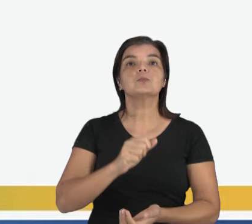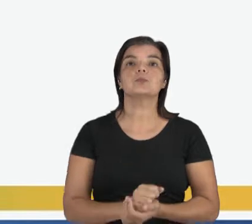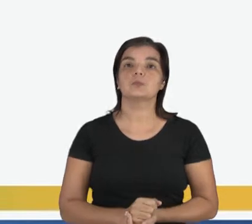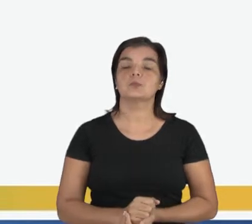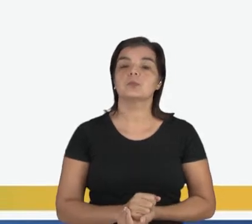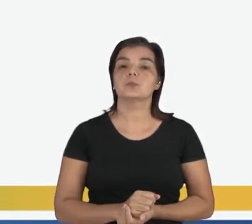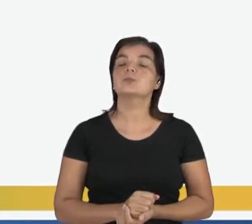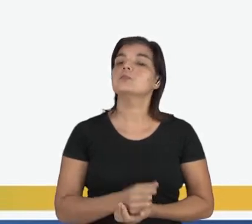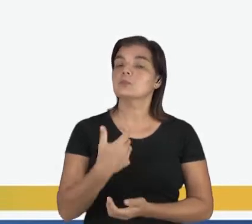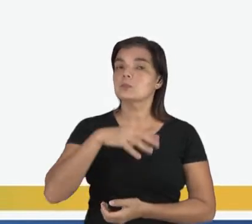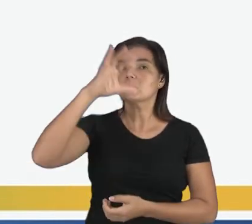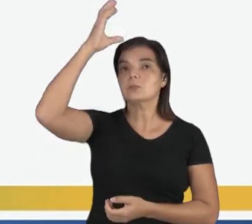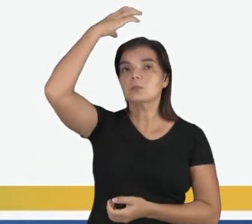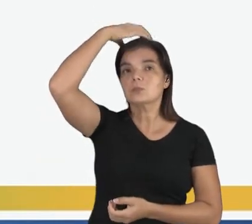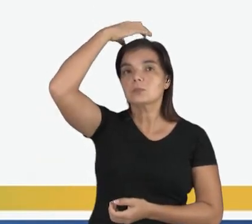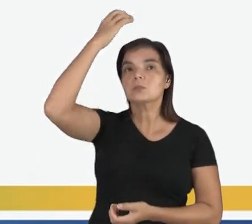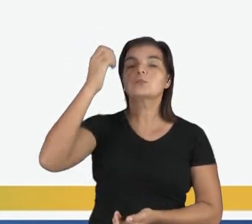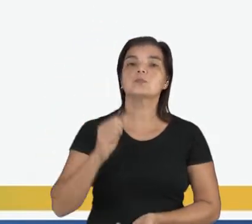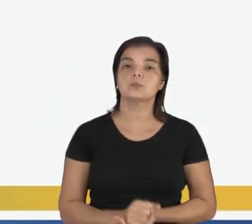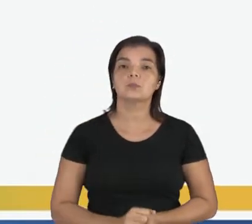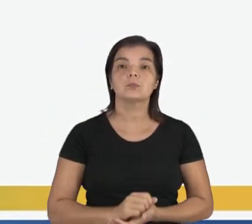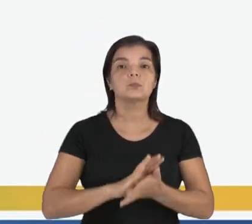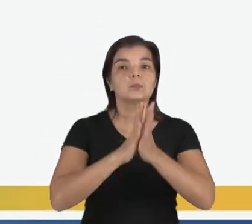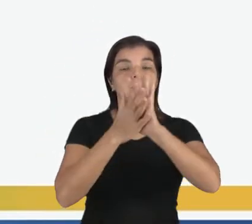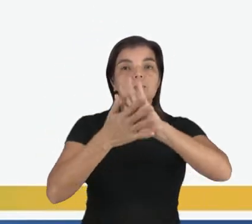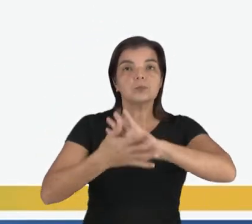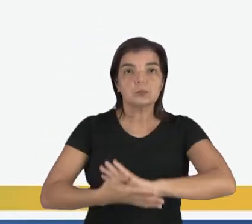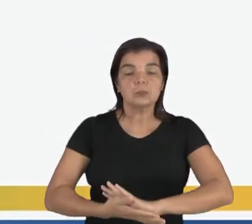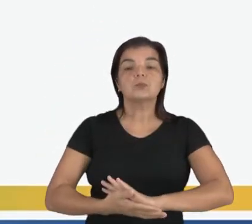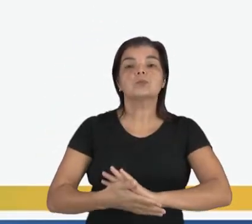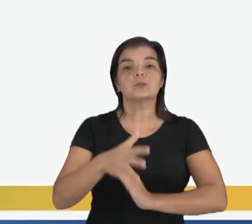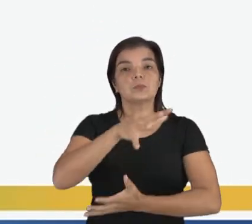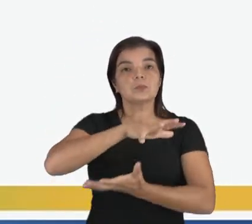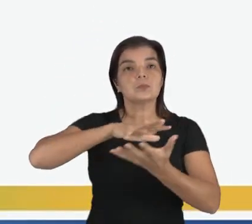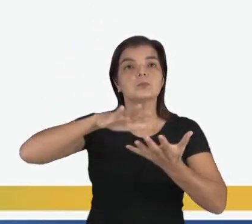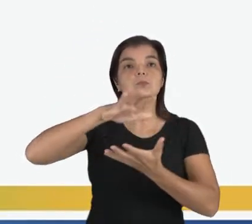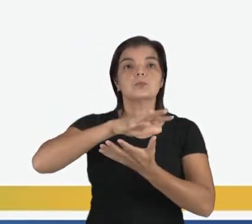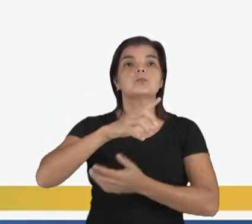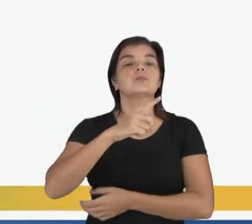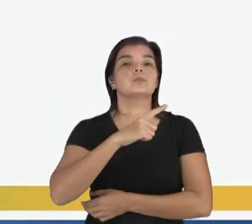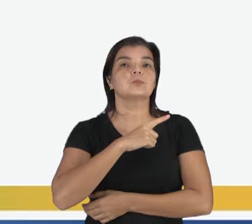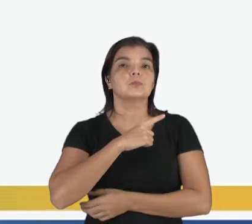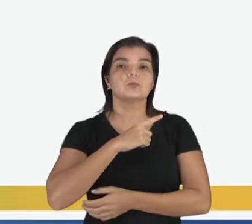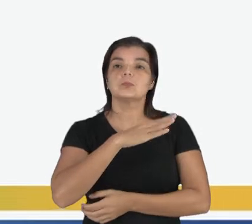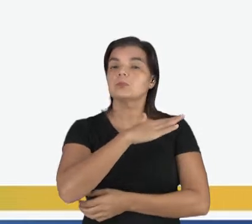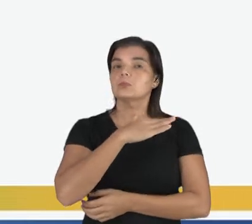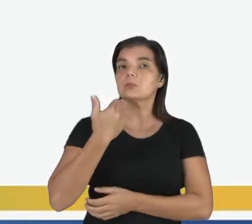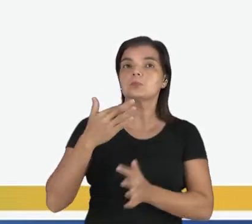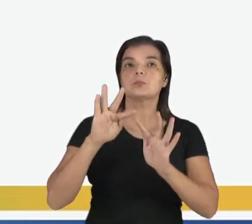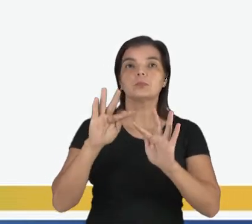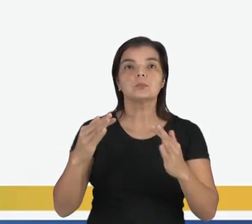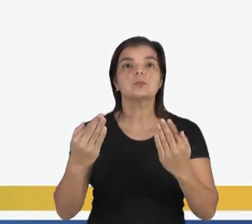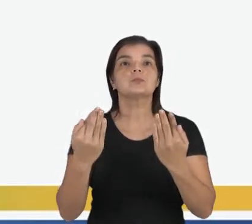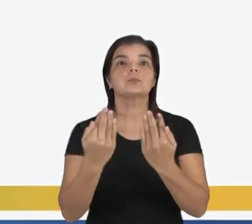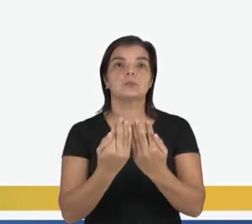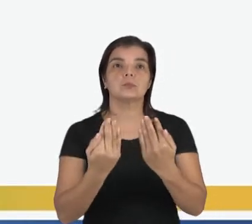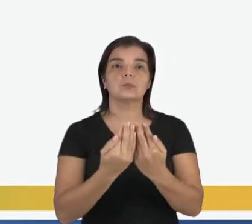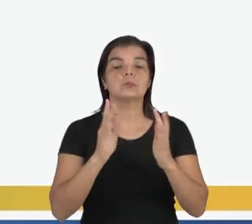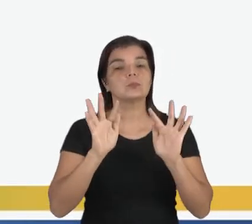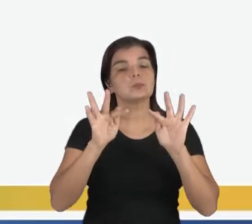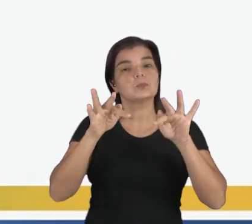a monarquia que foi derrotada, né, na Revolução, a gente teve a morte da família, e